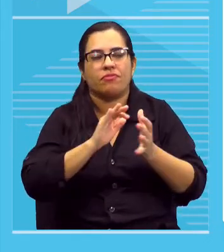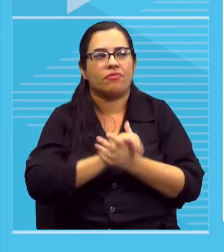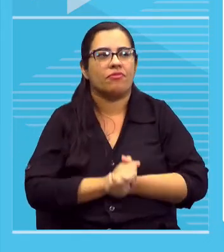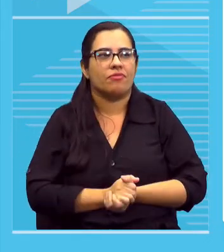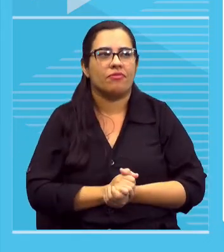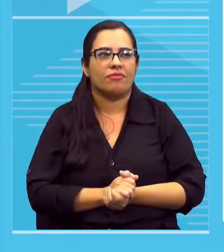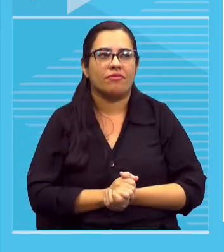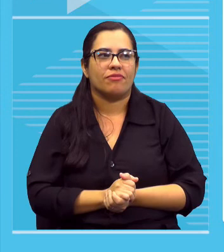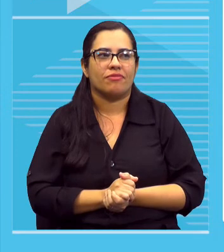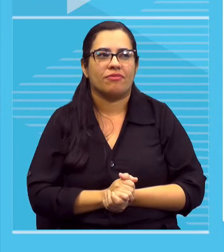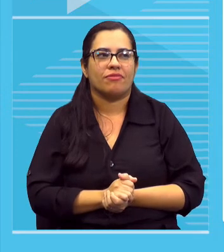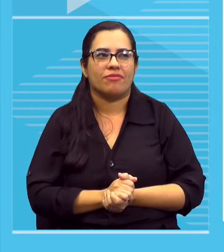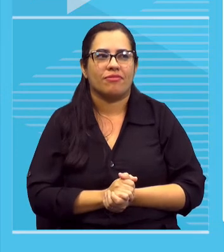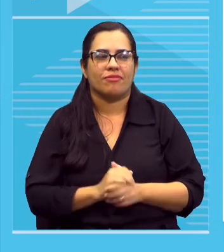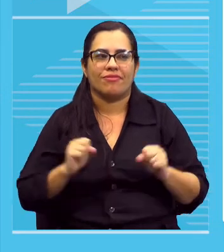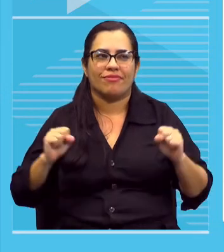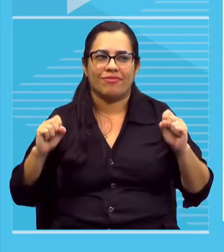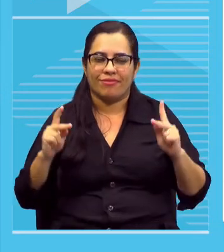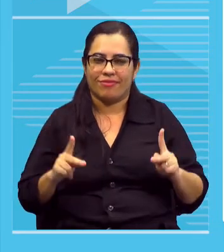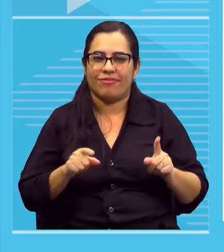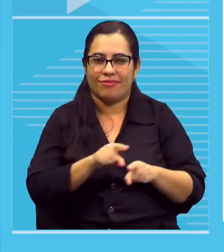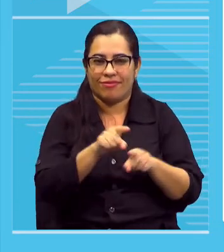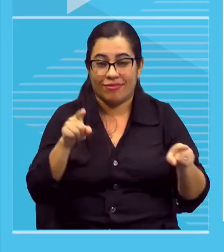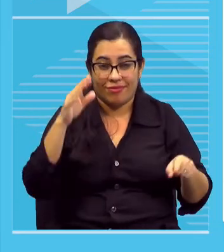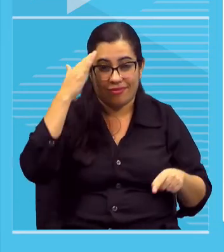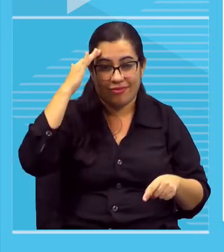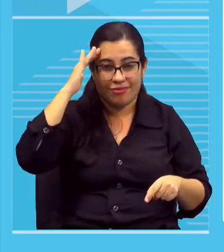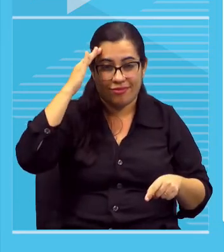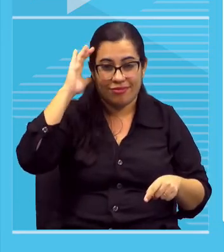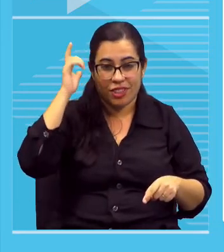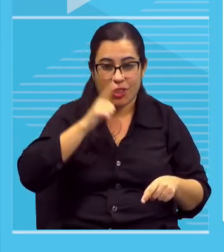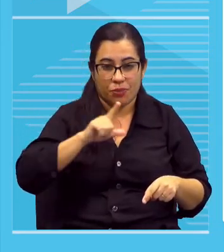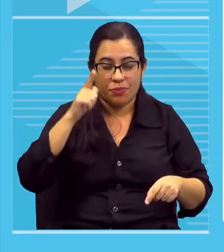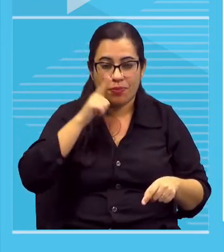E aí Olá tudo bem até aí